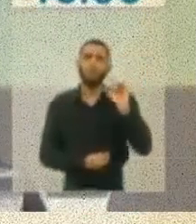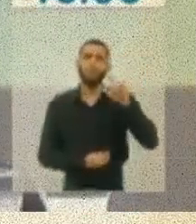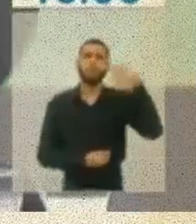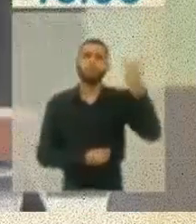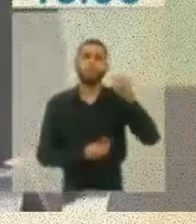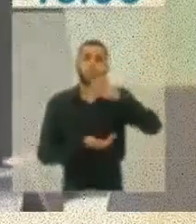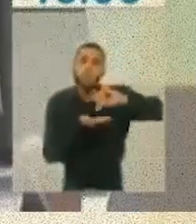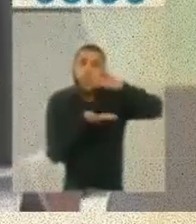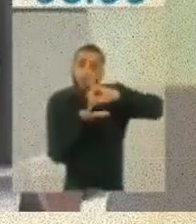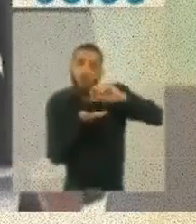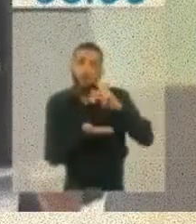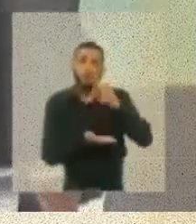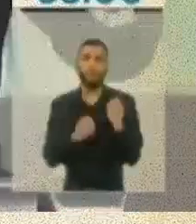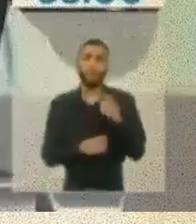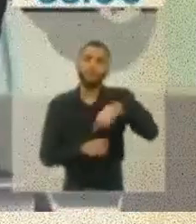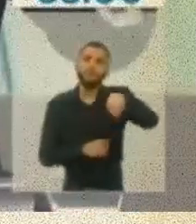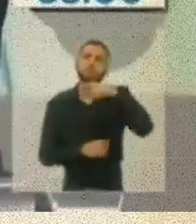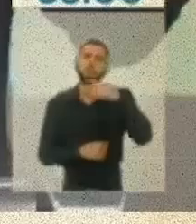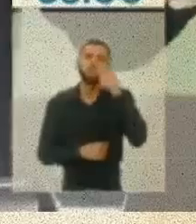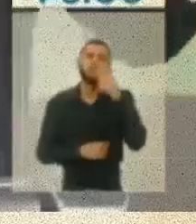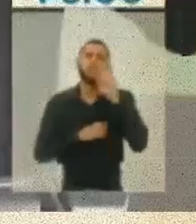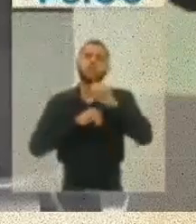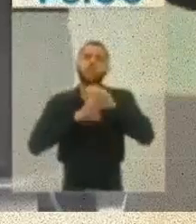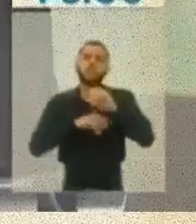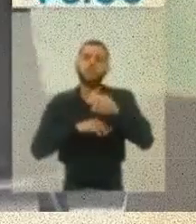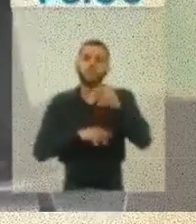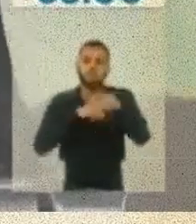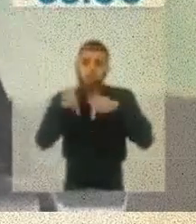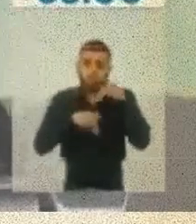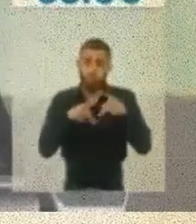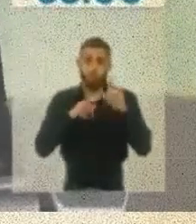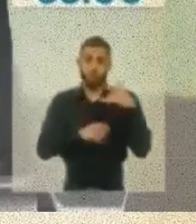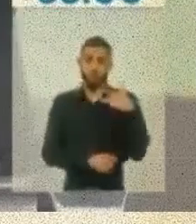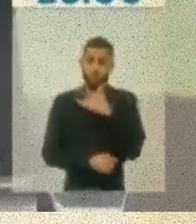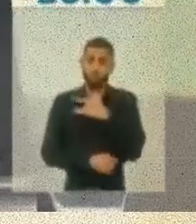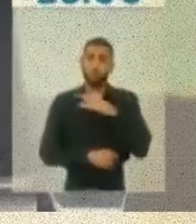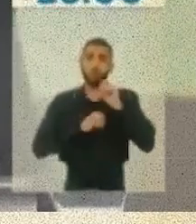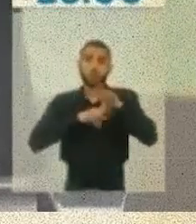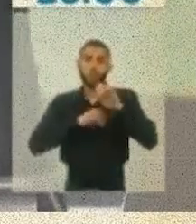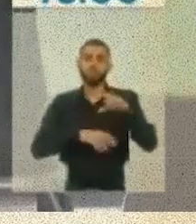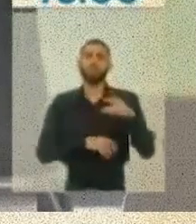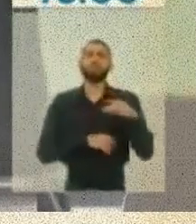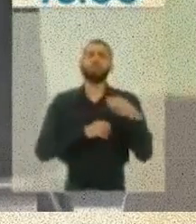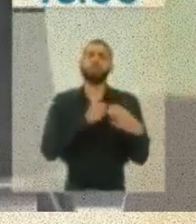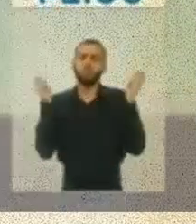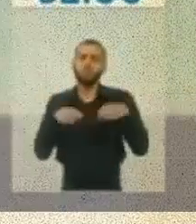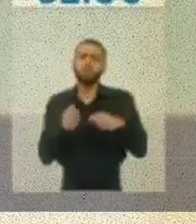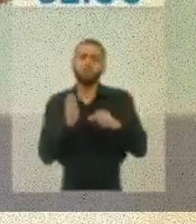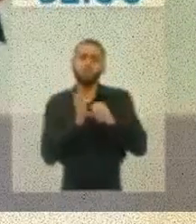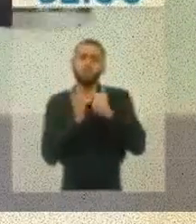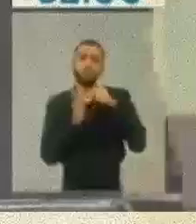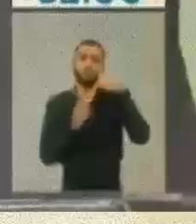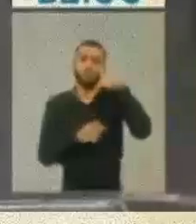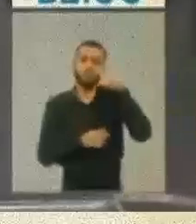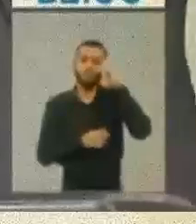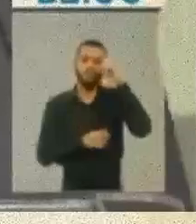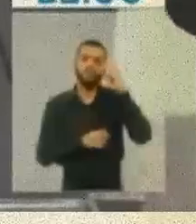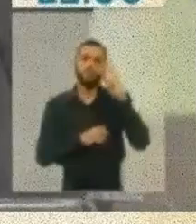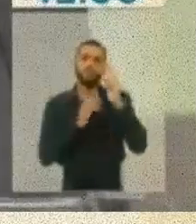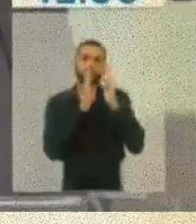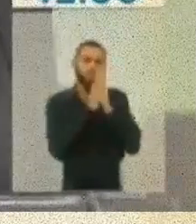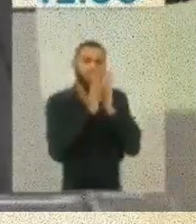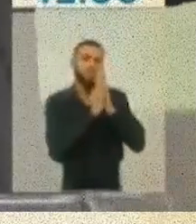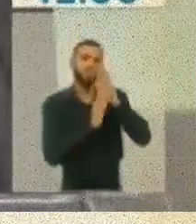vou fazer um óleo de peroba aqui para onde fala que jesus população expressão da saúde educação segurança Onde Aqui tá mentindo para vocês como está na opção